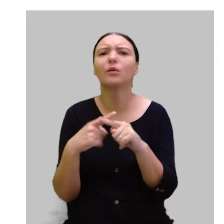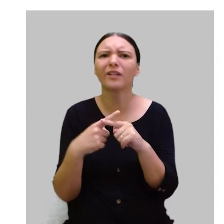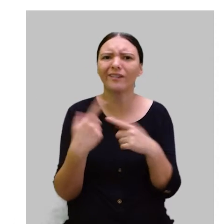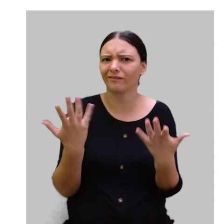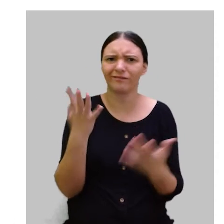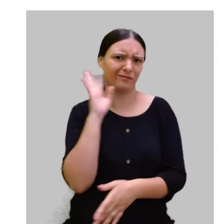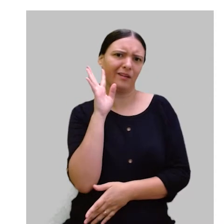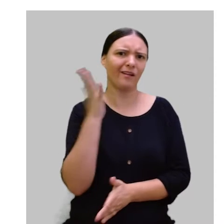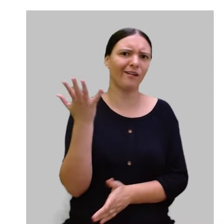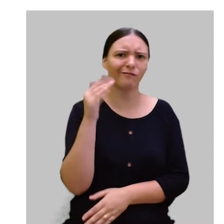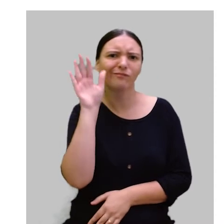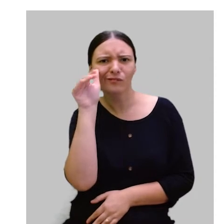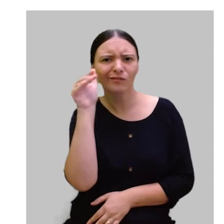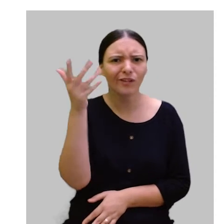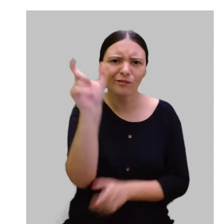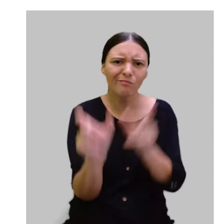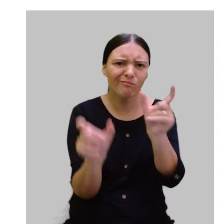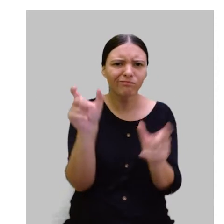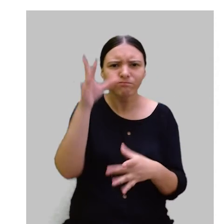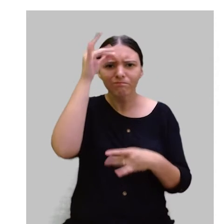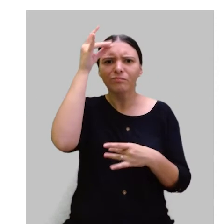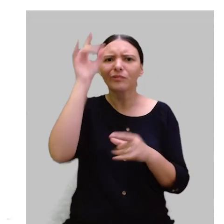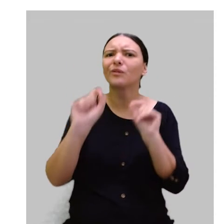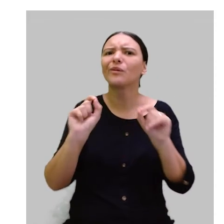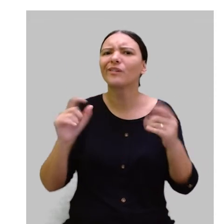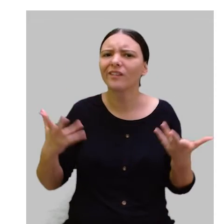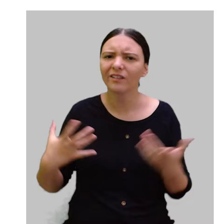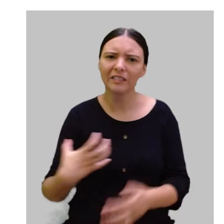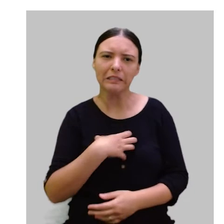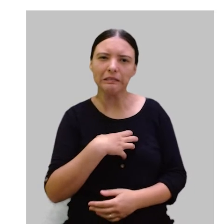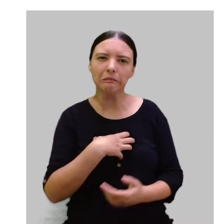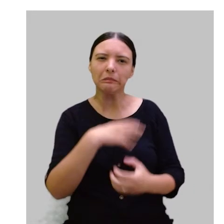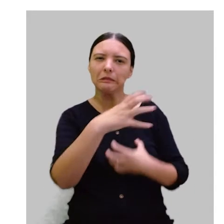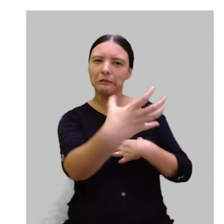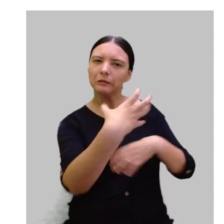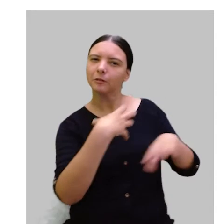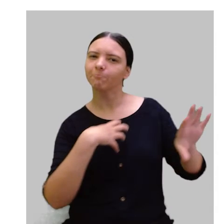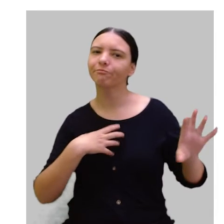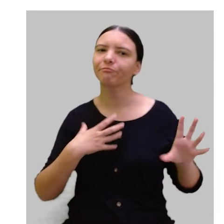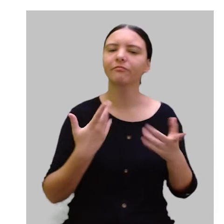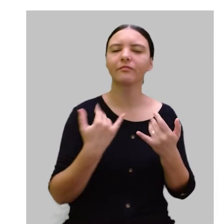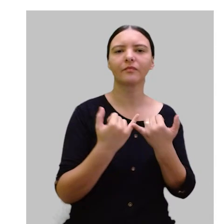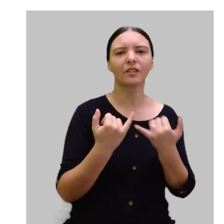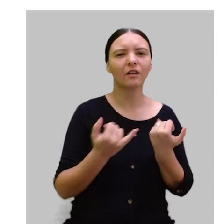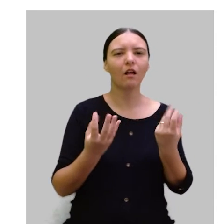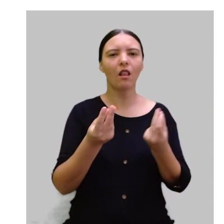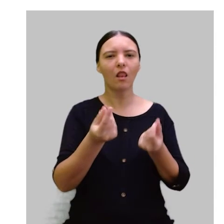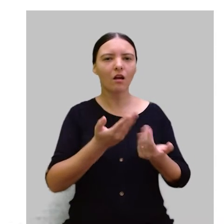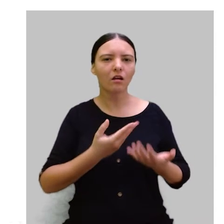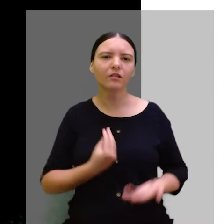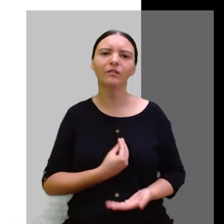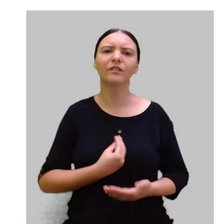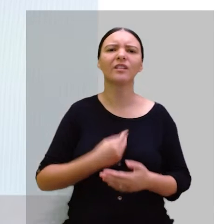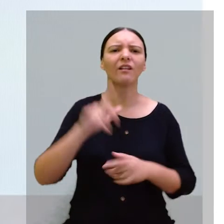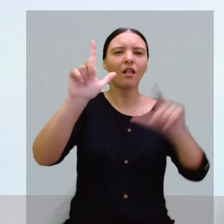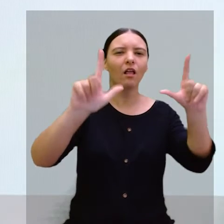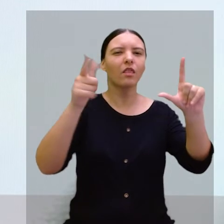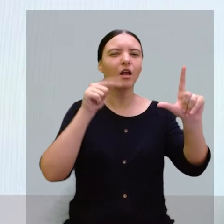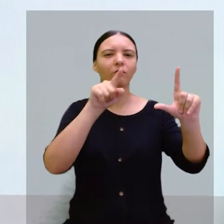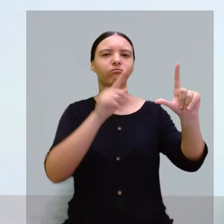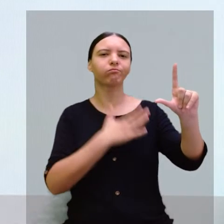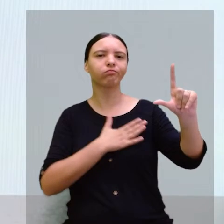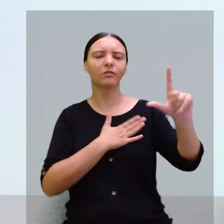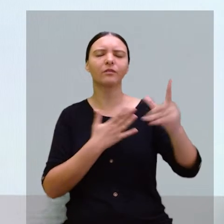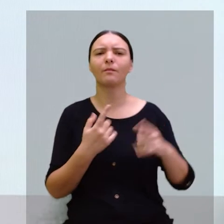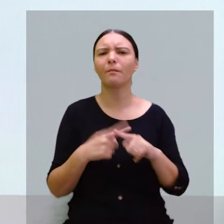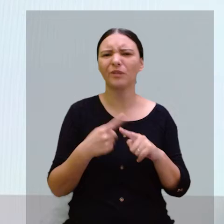para saber o que vai acontecer com aquele personagem. Que tem sentimentos meus que interagem com aquilo que está passando lá na tela. Por que você quer